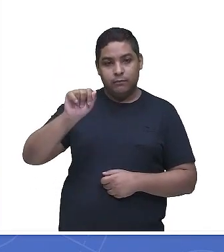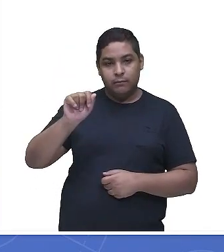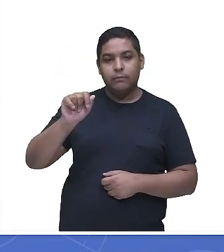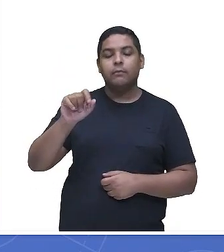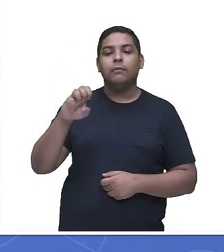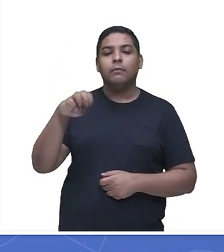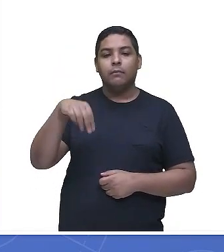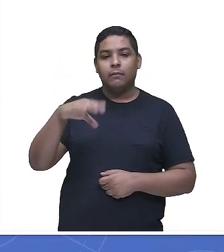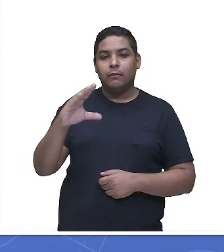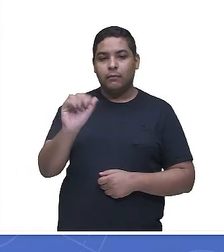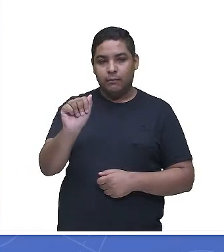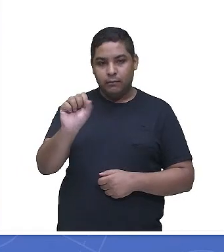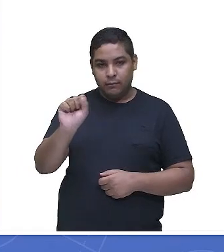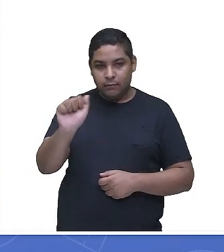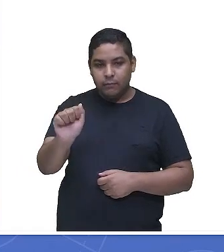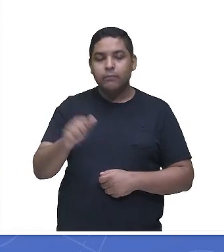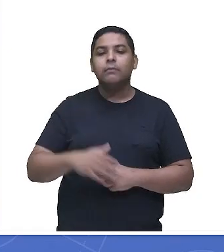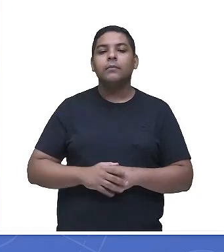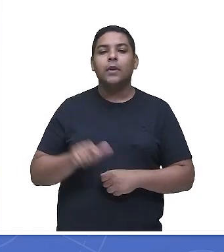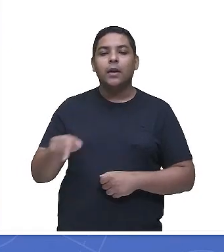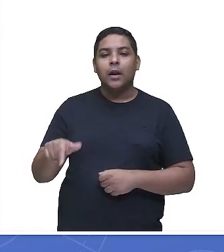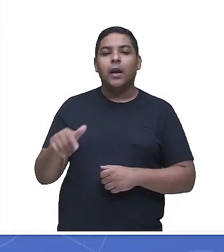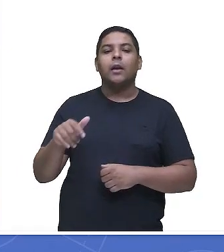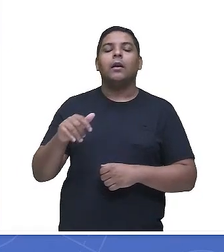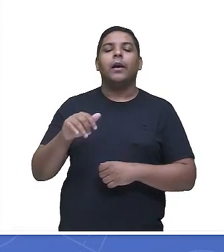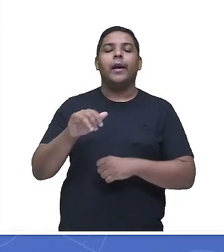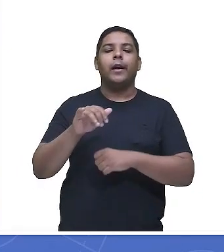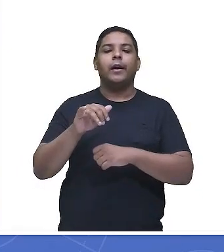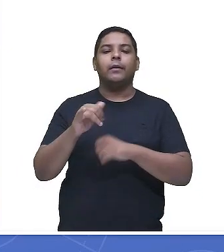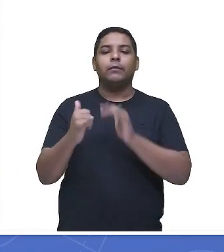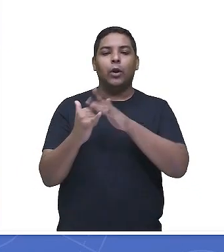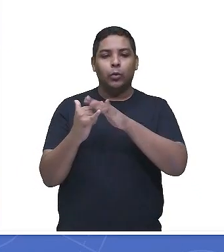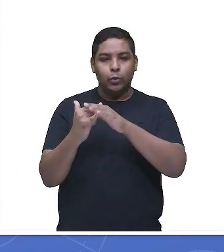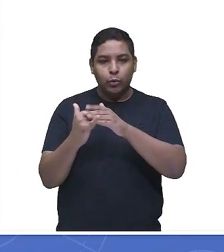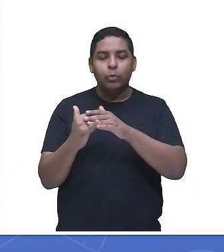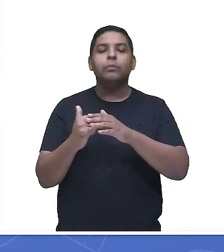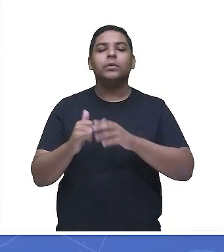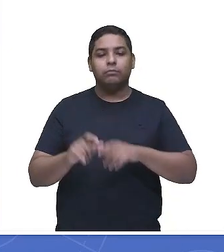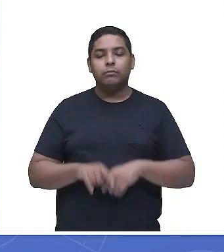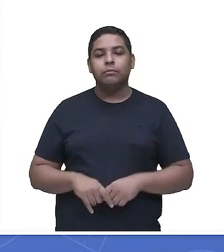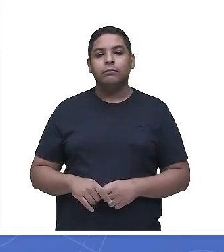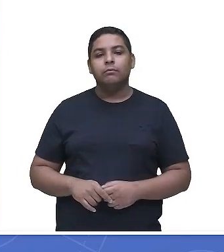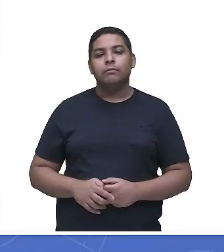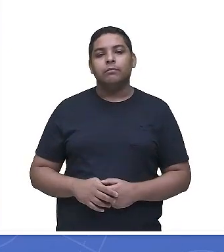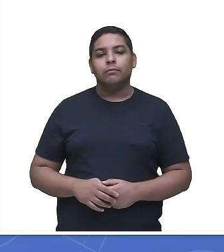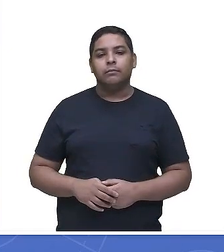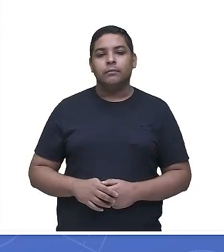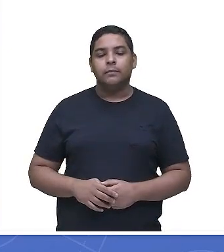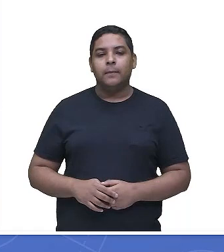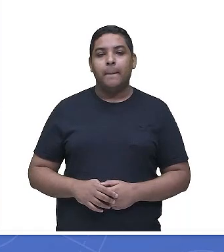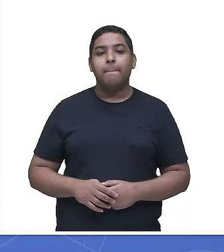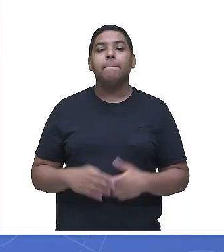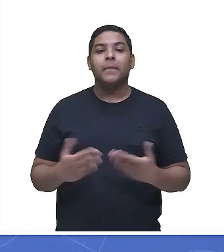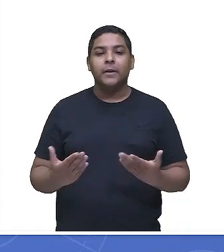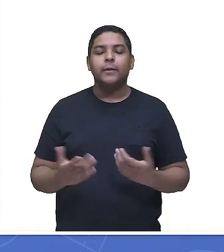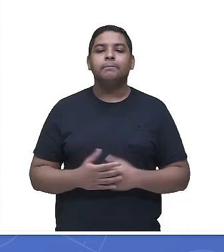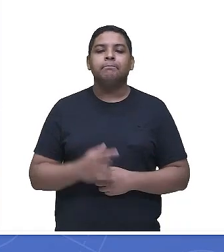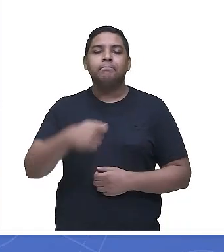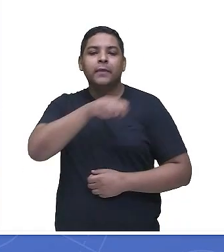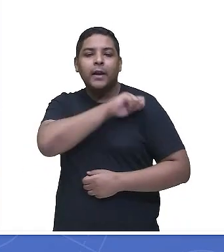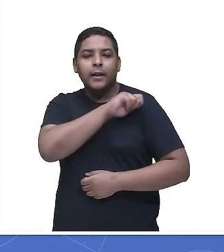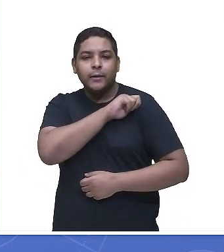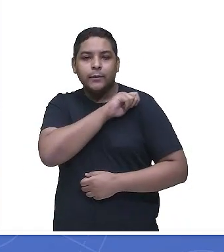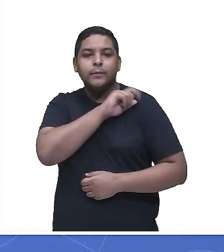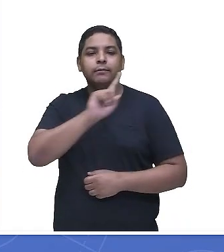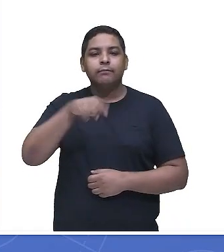3, lá no YouTube. Você pode estar revendo todas as nossas aulas do Aula em Casa, beleza? Então, queridos, até